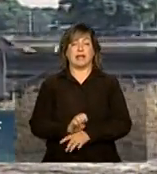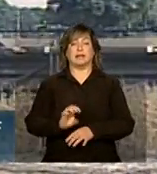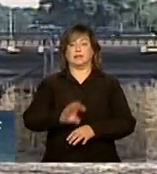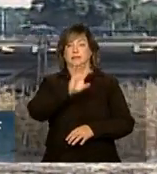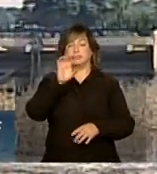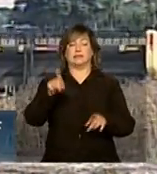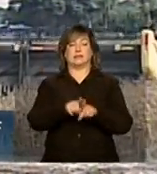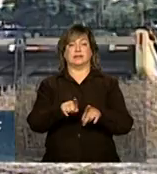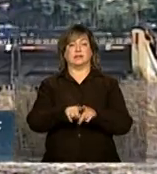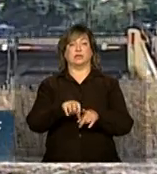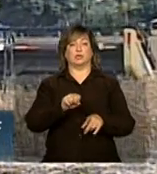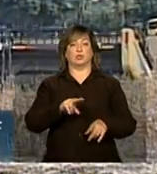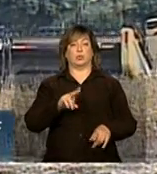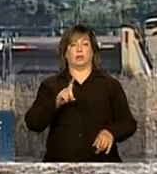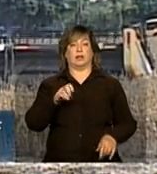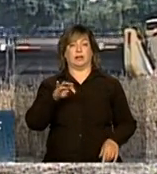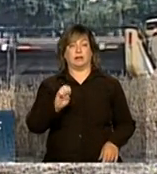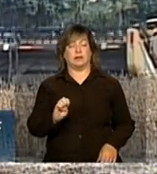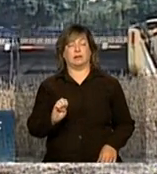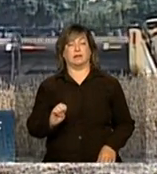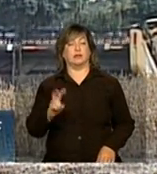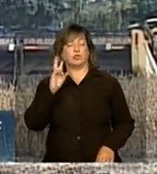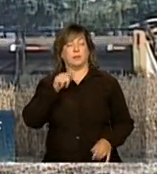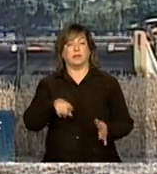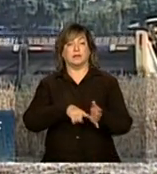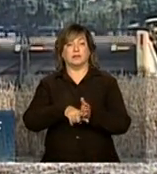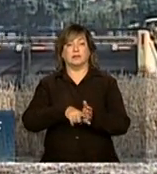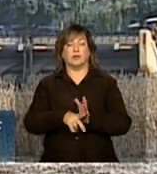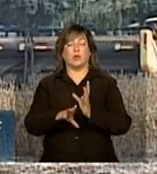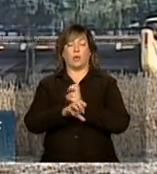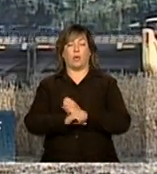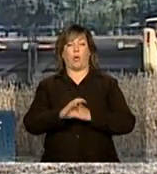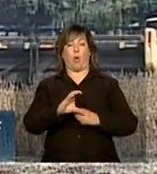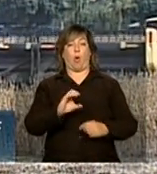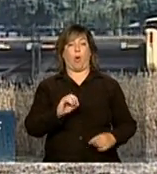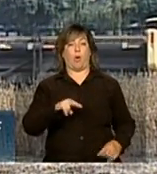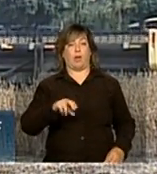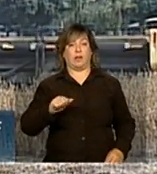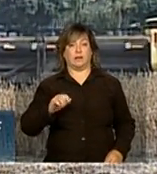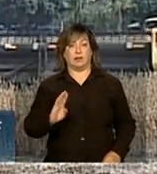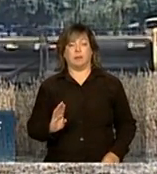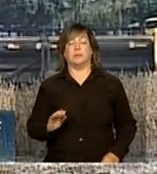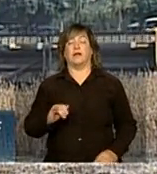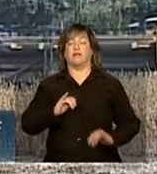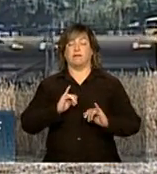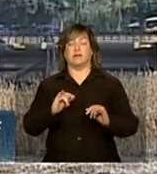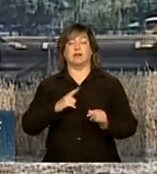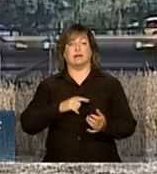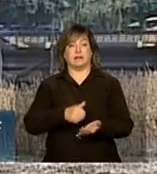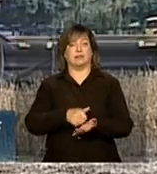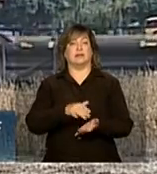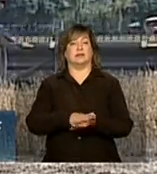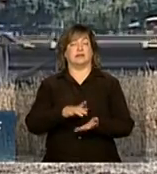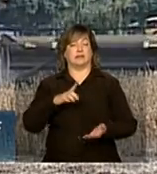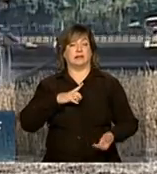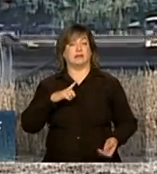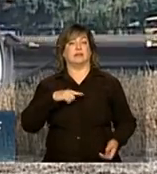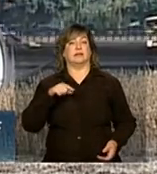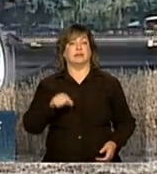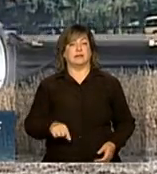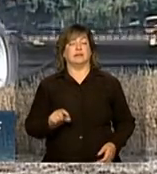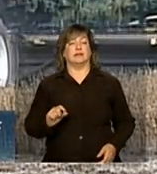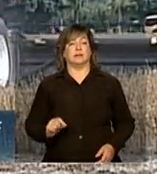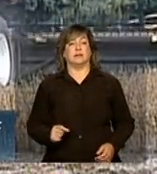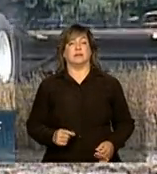do sudeste segundo o levantamento da companhia Nacional de abastecimento também estão registrando aumento na produção